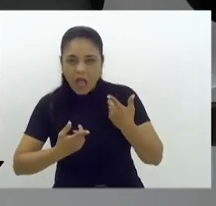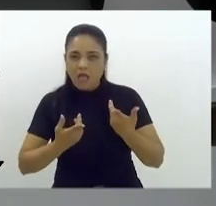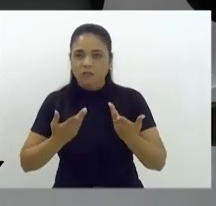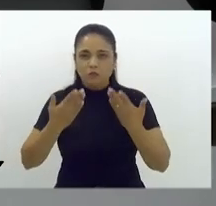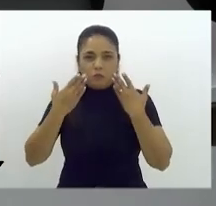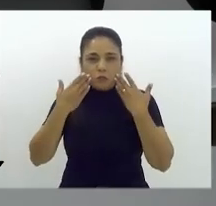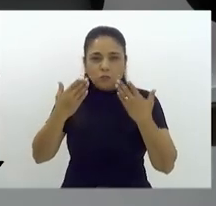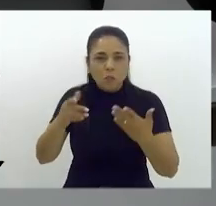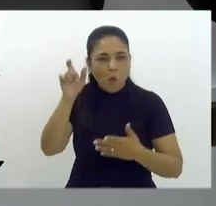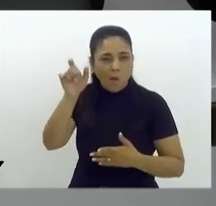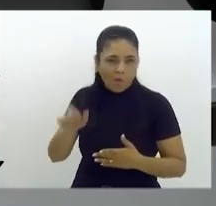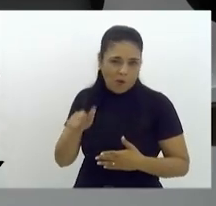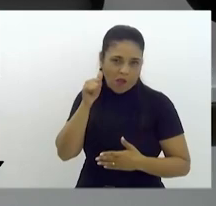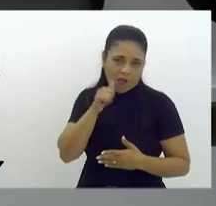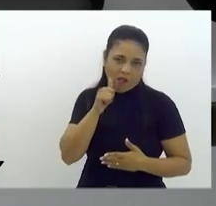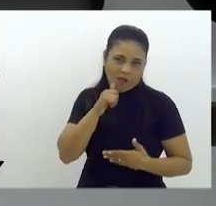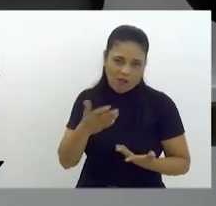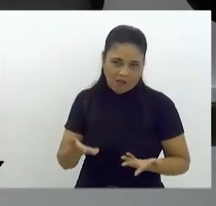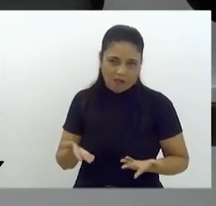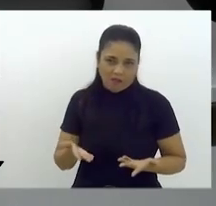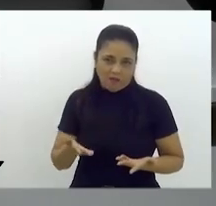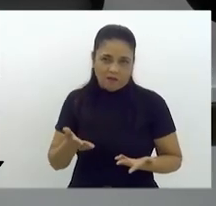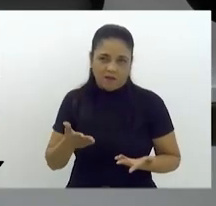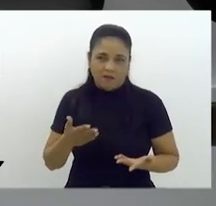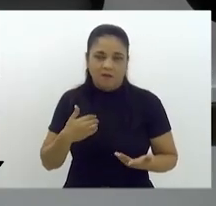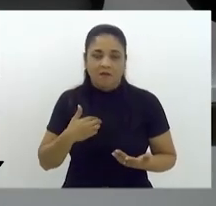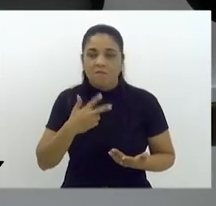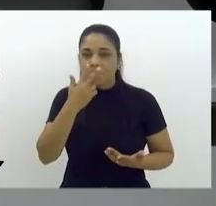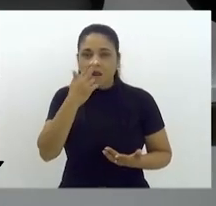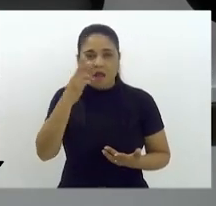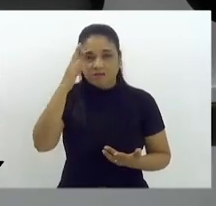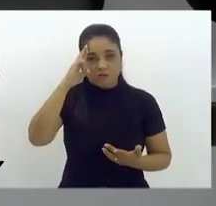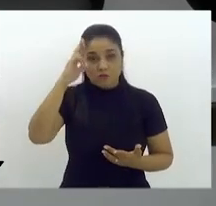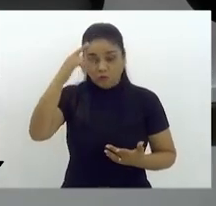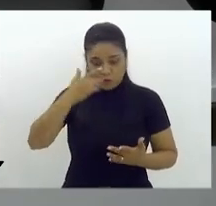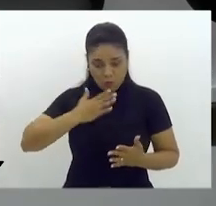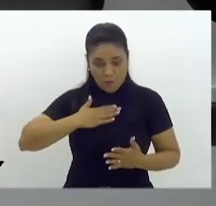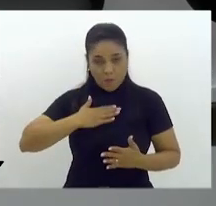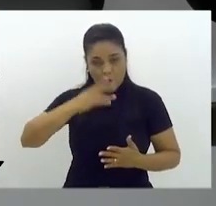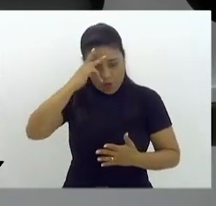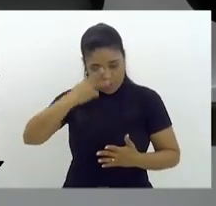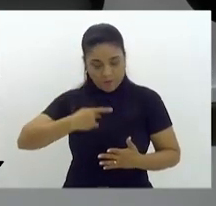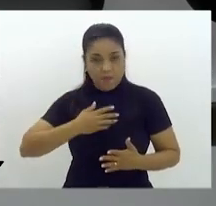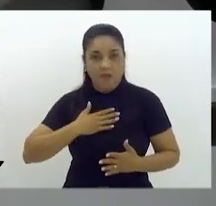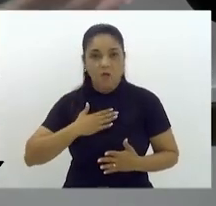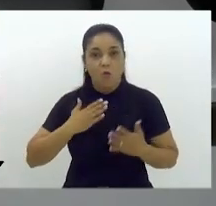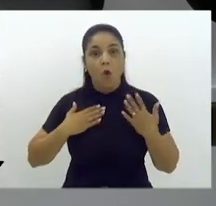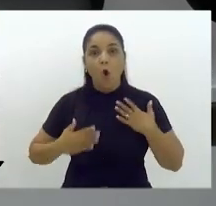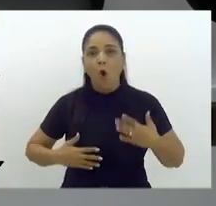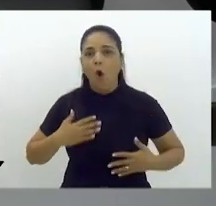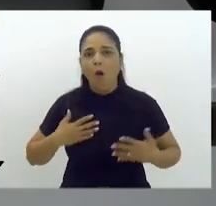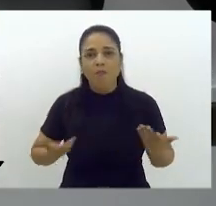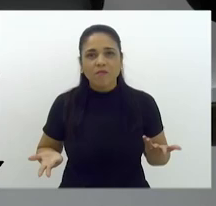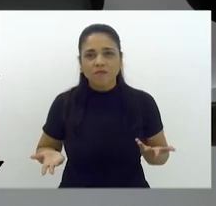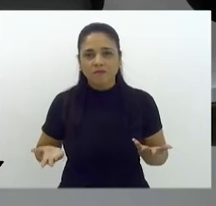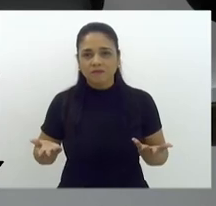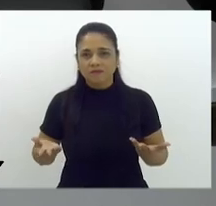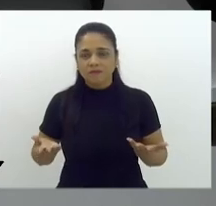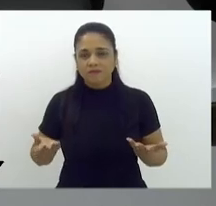diz que a gente não que nós não somos Donas do dessa parte dessa parte ela é